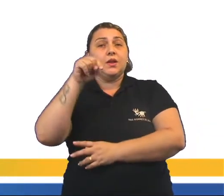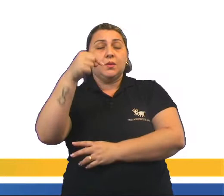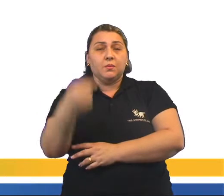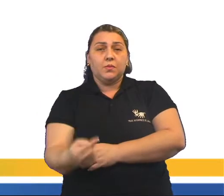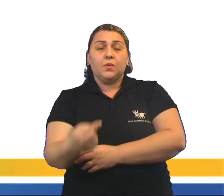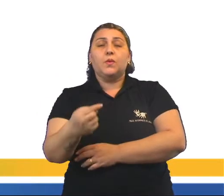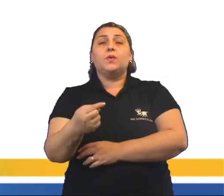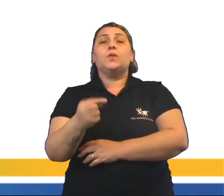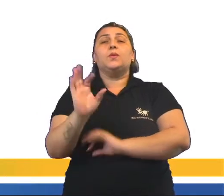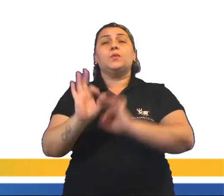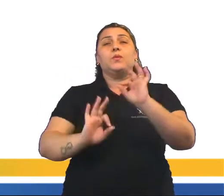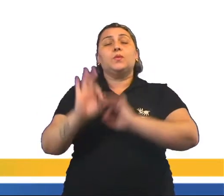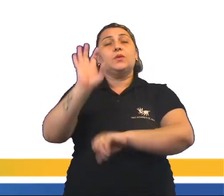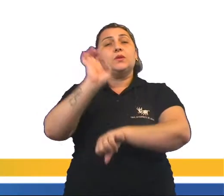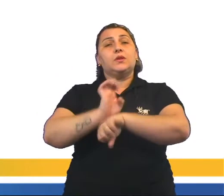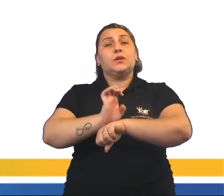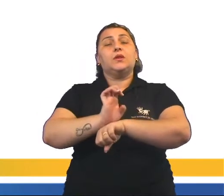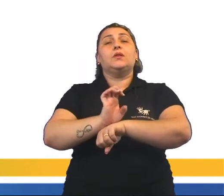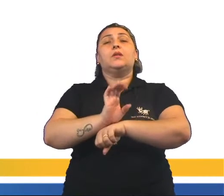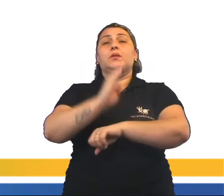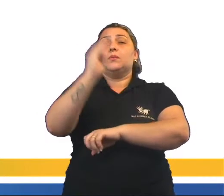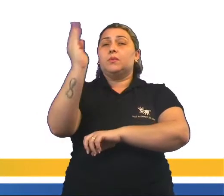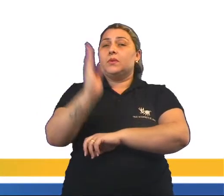depois da criação do próprio Estado brasileiro.